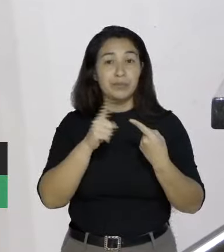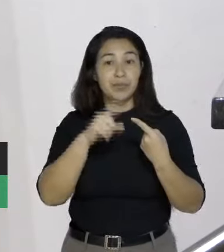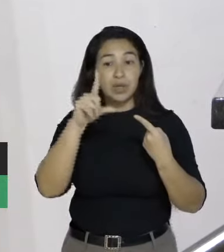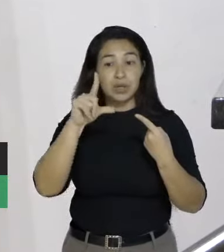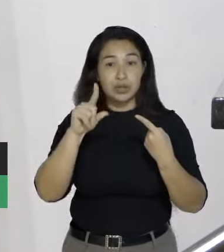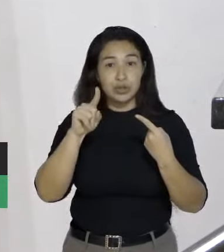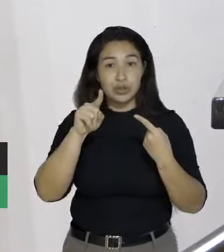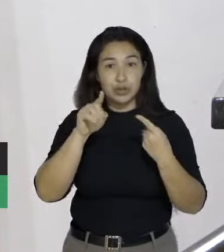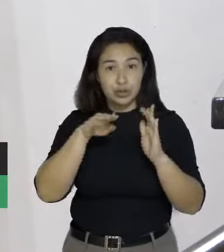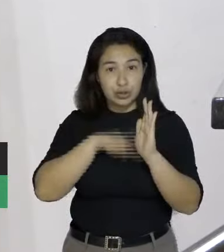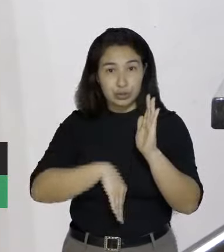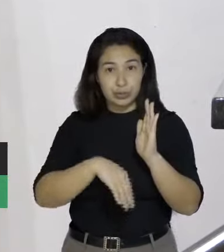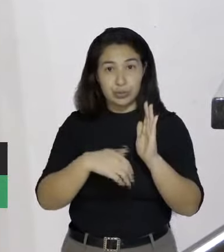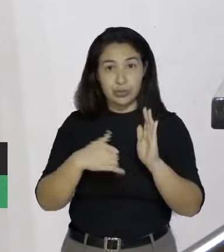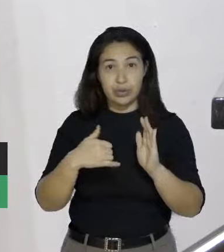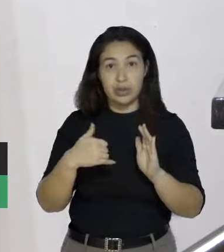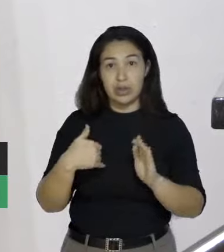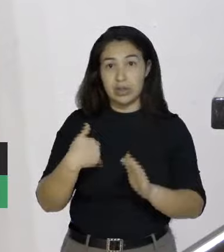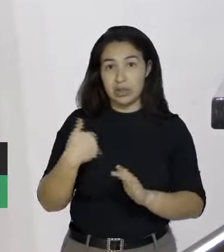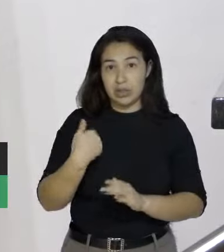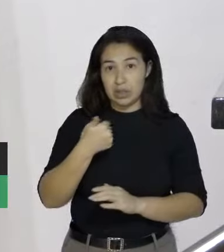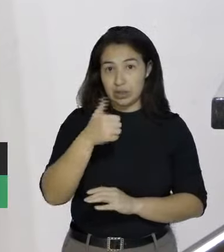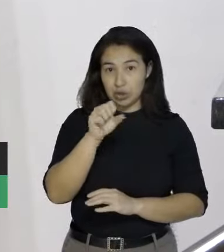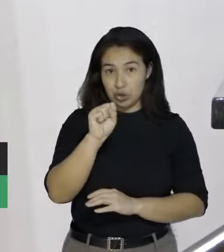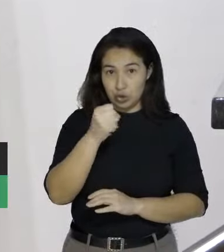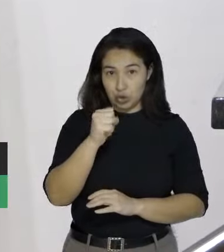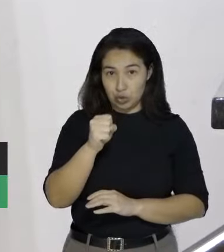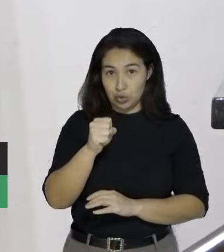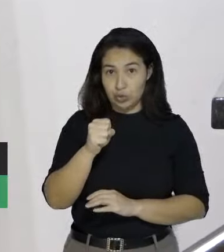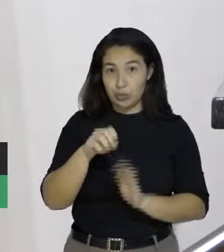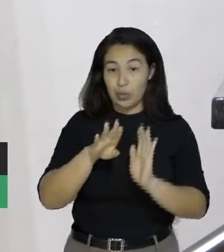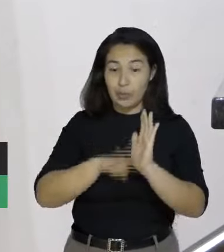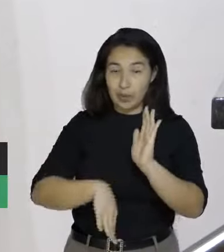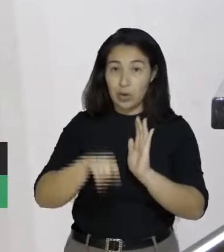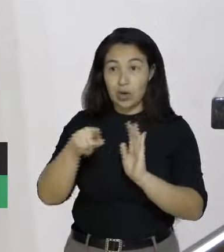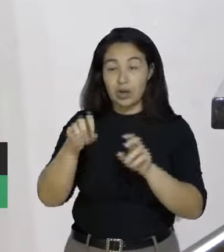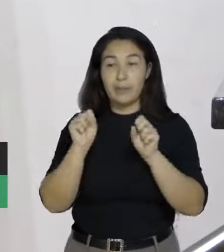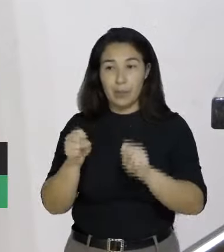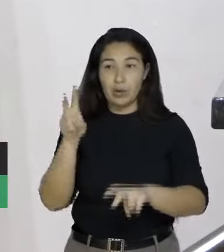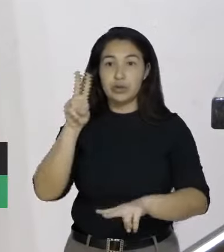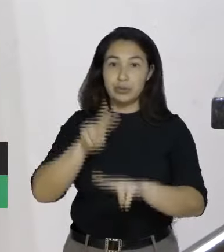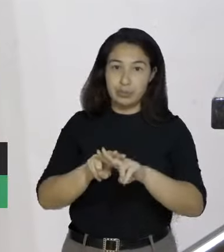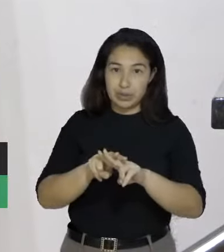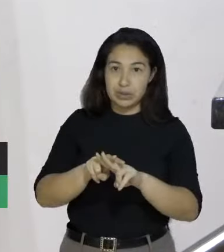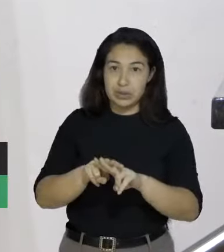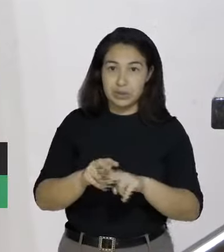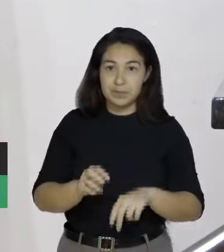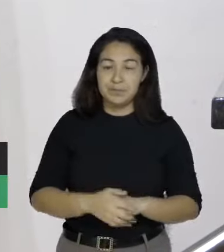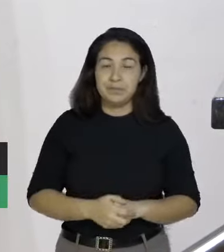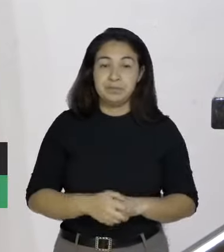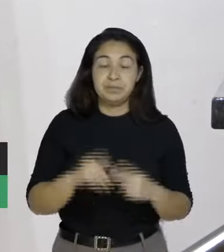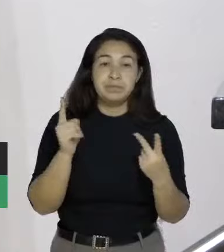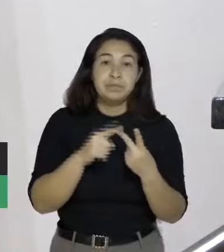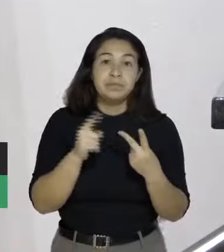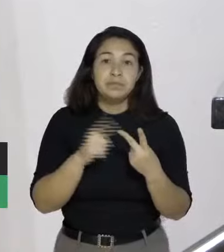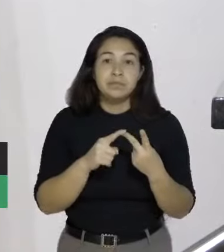penal para que assassinos de professores possam ser punidos adequadamente segundo